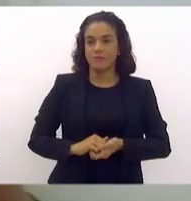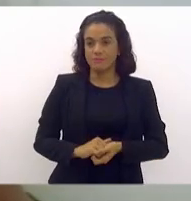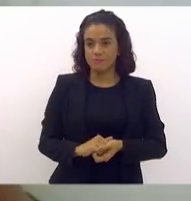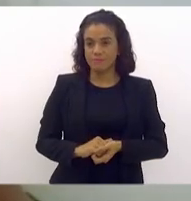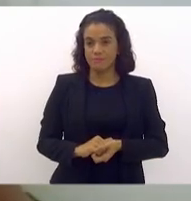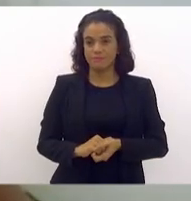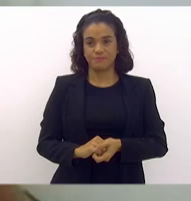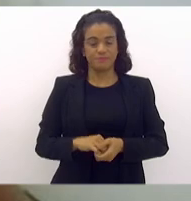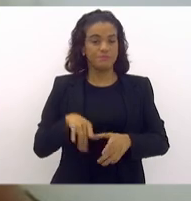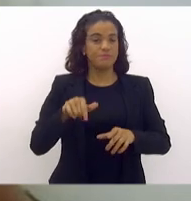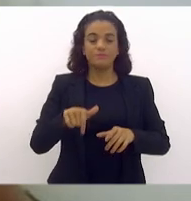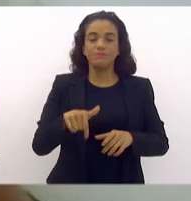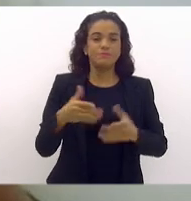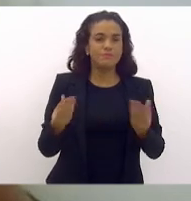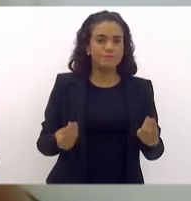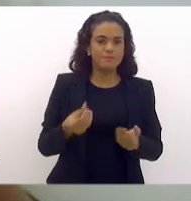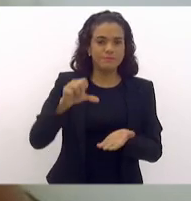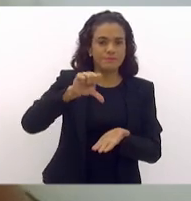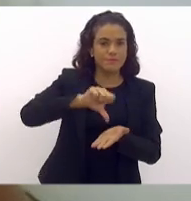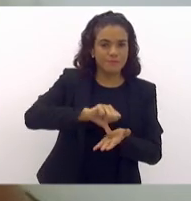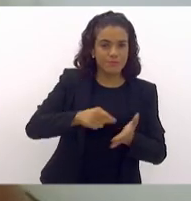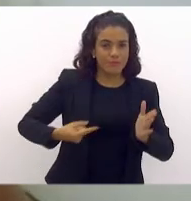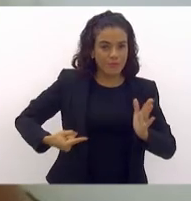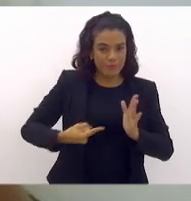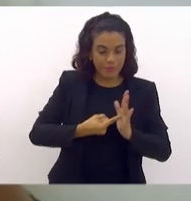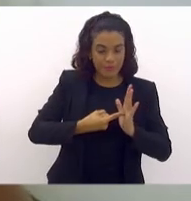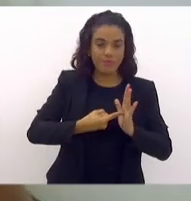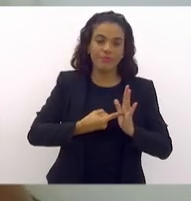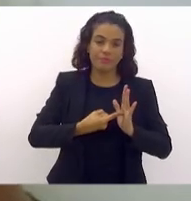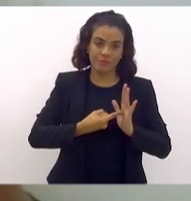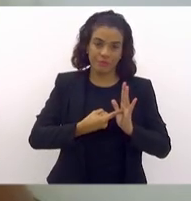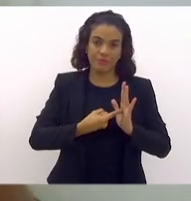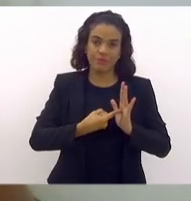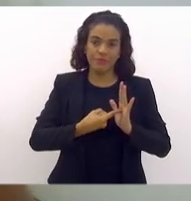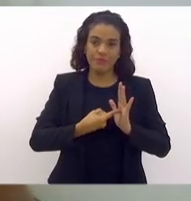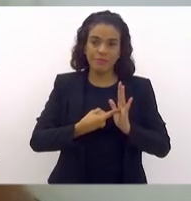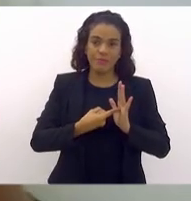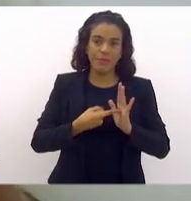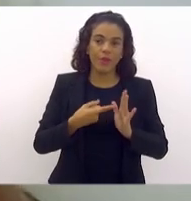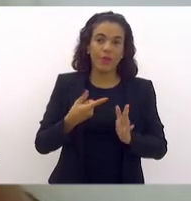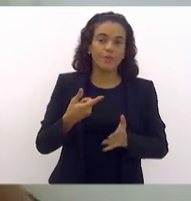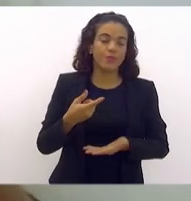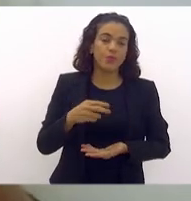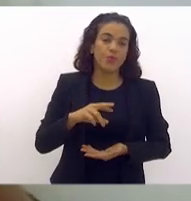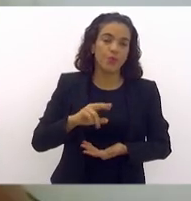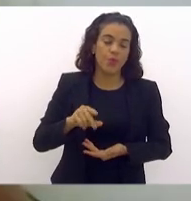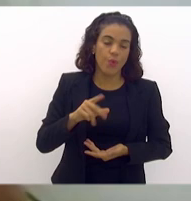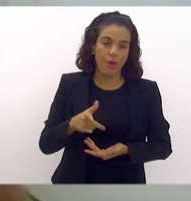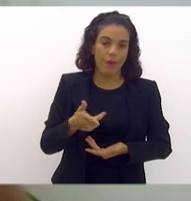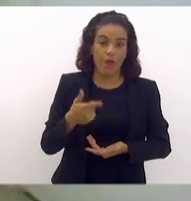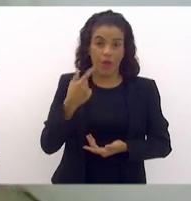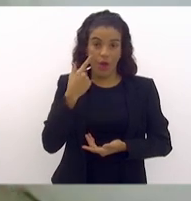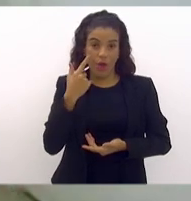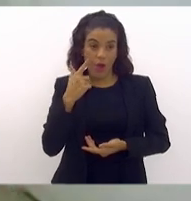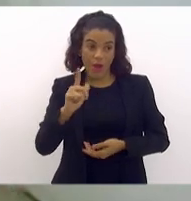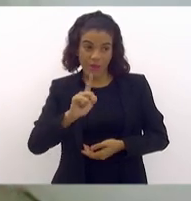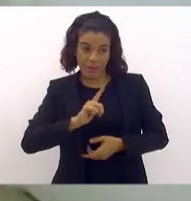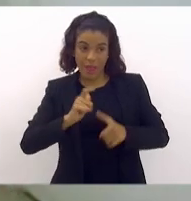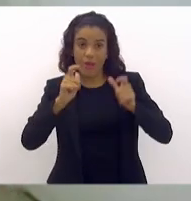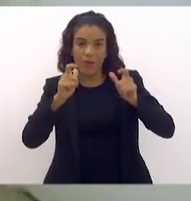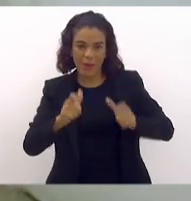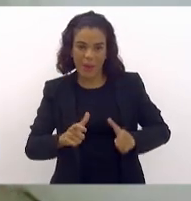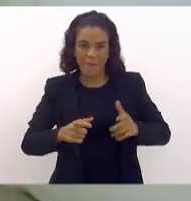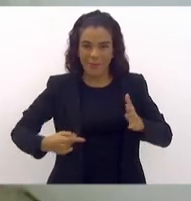de denúncias da SaferNet, ele nem sequer é massificado e disseminado a esse ponto de, olha, tem onde